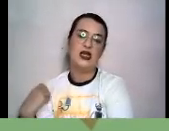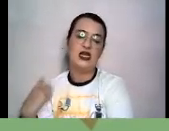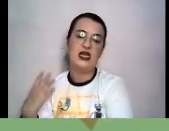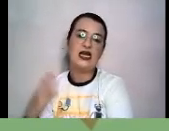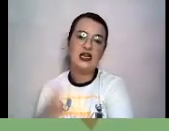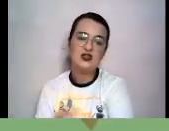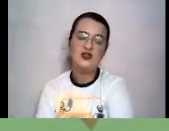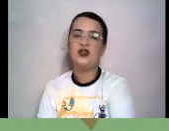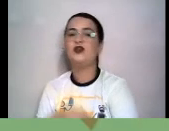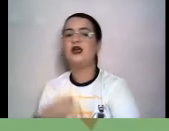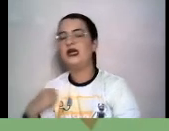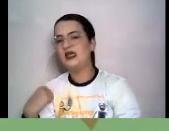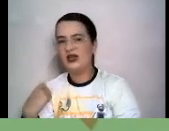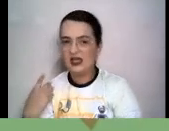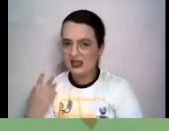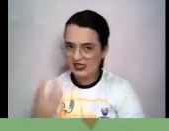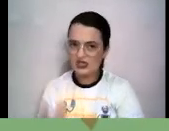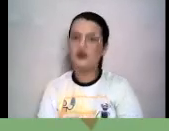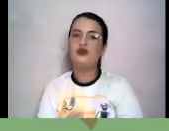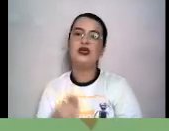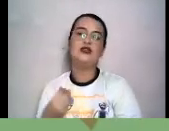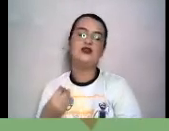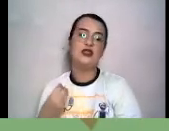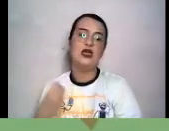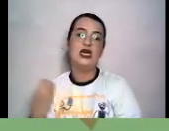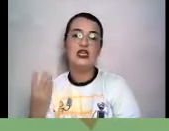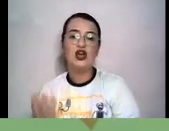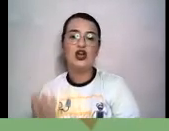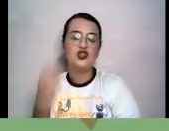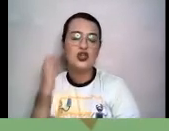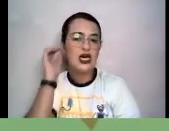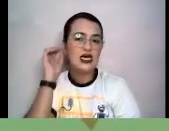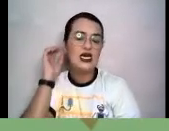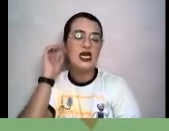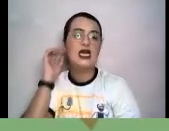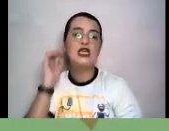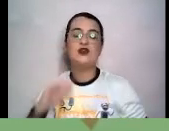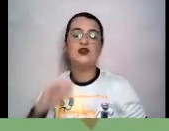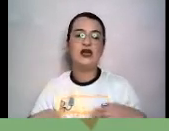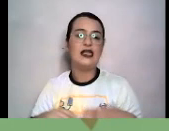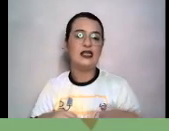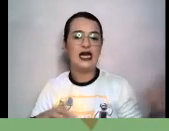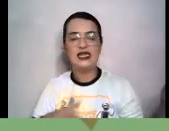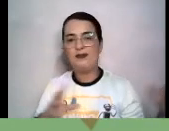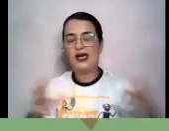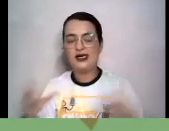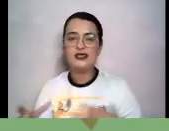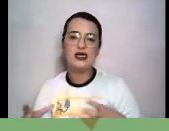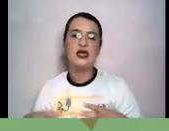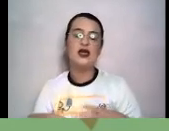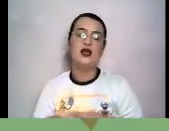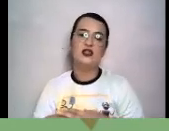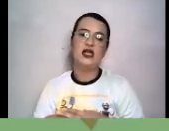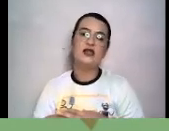soviéticos, aí eles viviam, né, nesses conflitos ideológicos, e aí eles cada